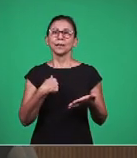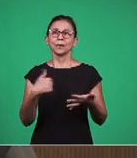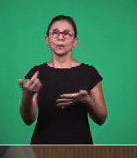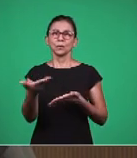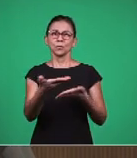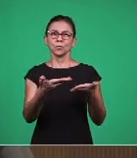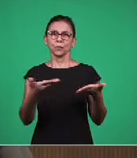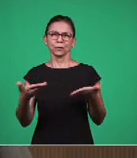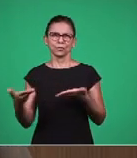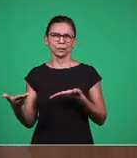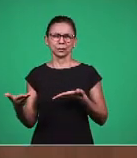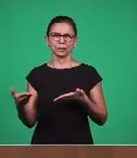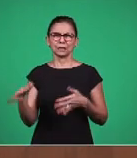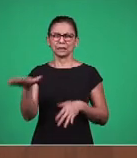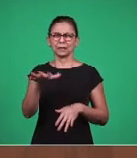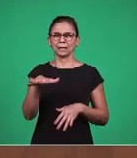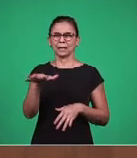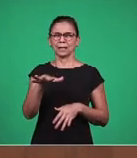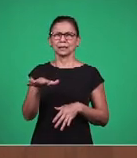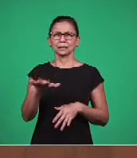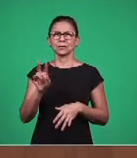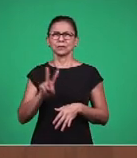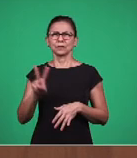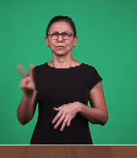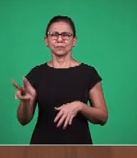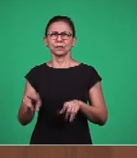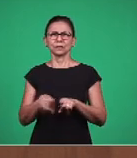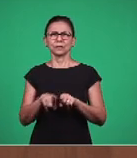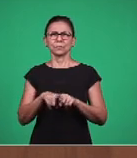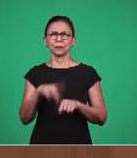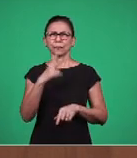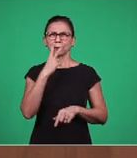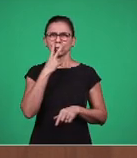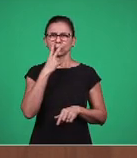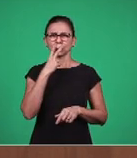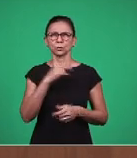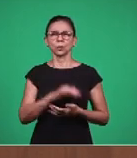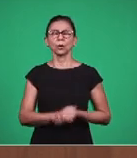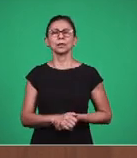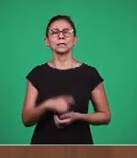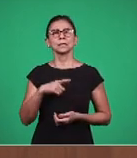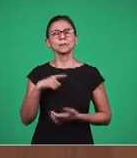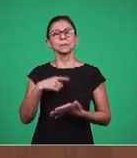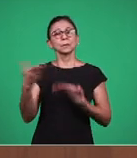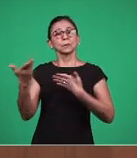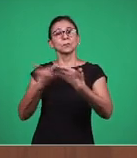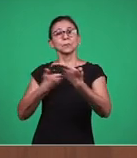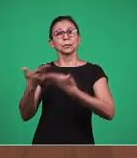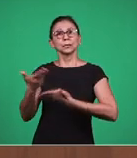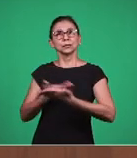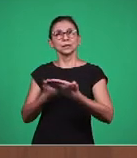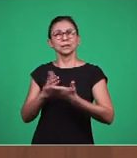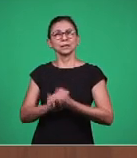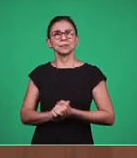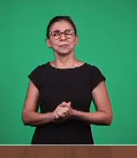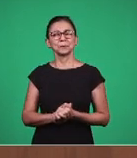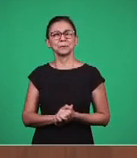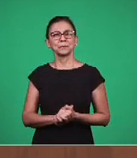de Vitória, Vila Velha. Ele tem sempre mandado as suas contribuições e pela segunda vez eu liguei para